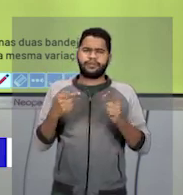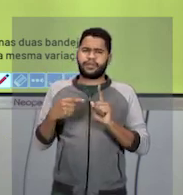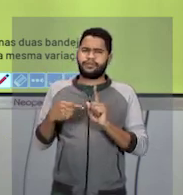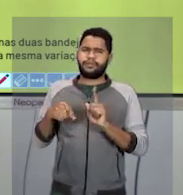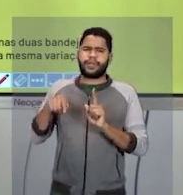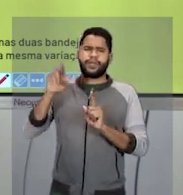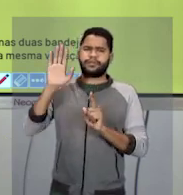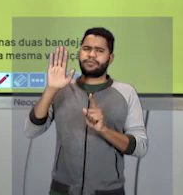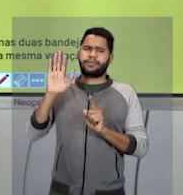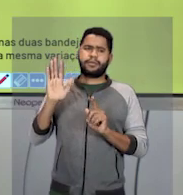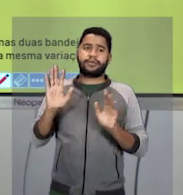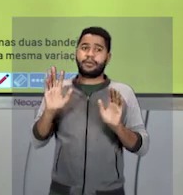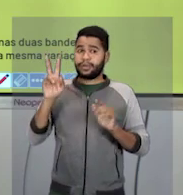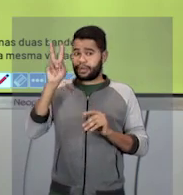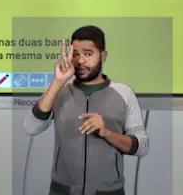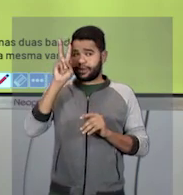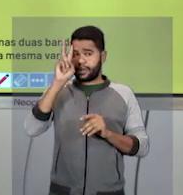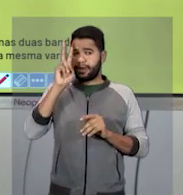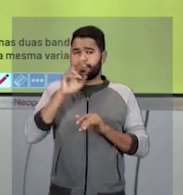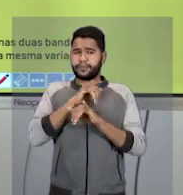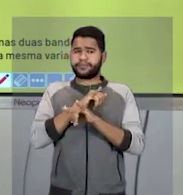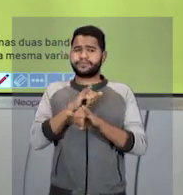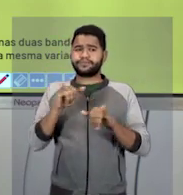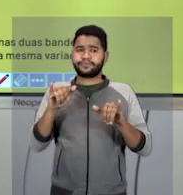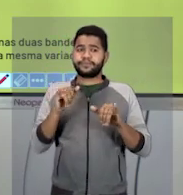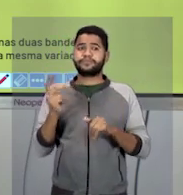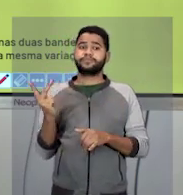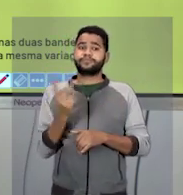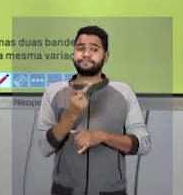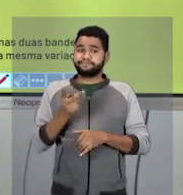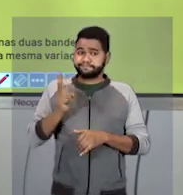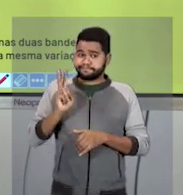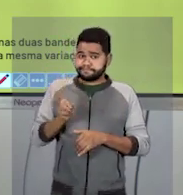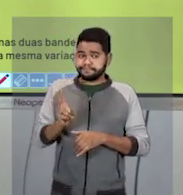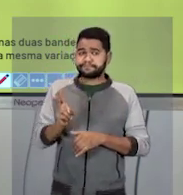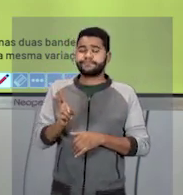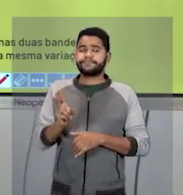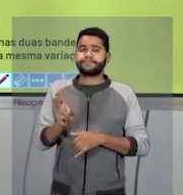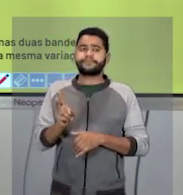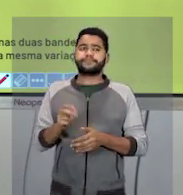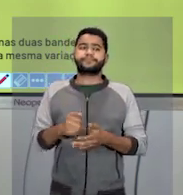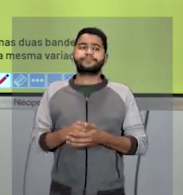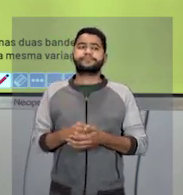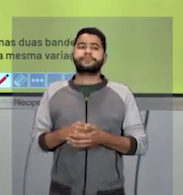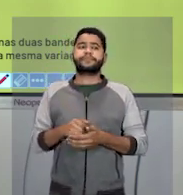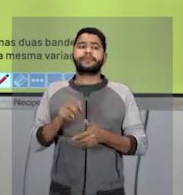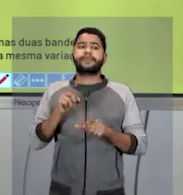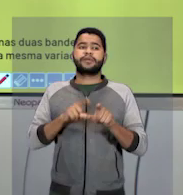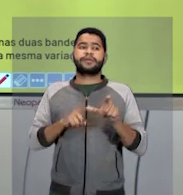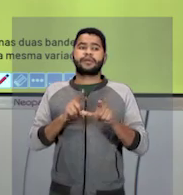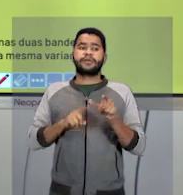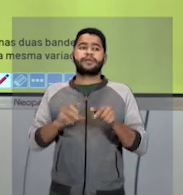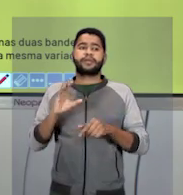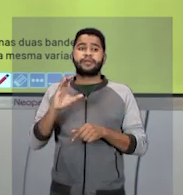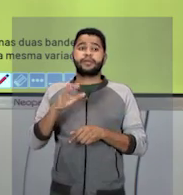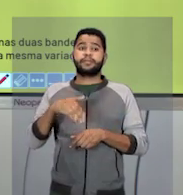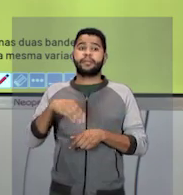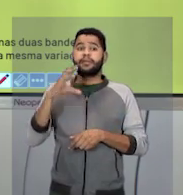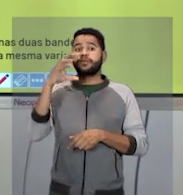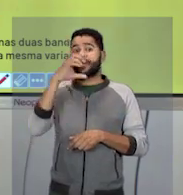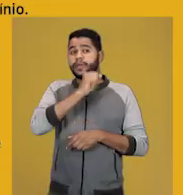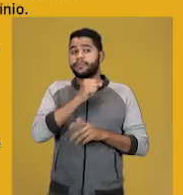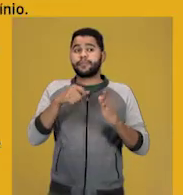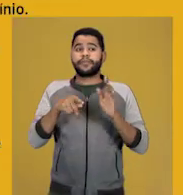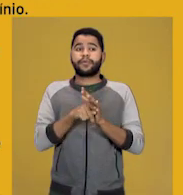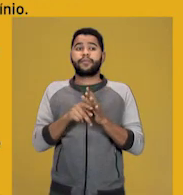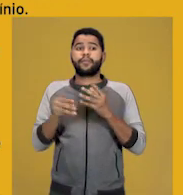temperatura mais alta. Lembra que nós comentamos que elas estão à mesma temperatura? Na letra C, mais rapidamente na